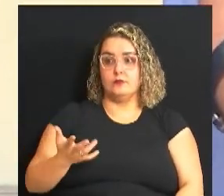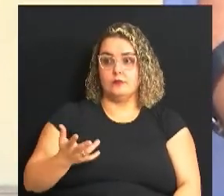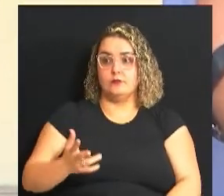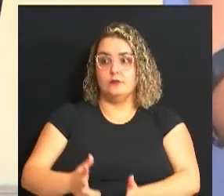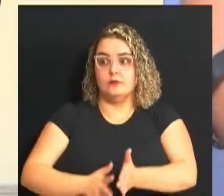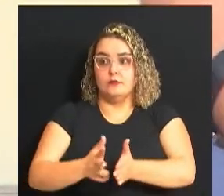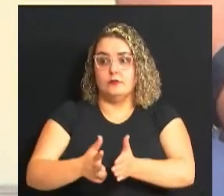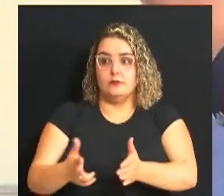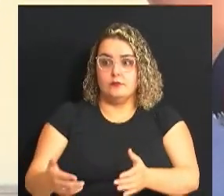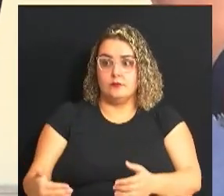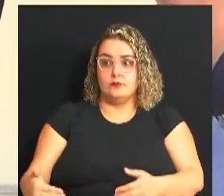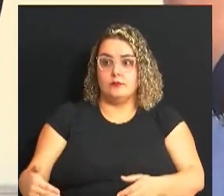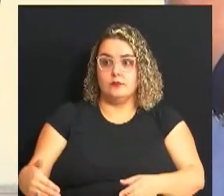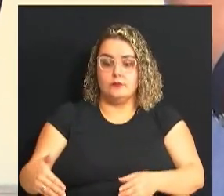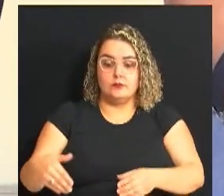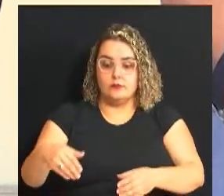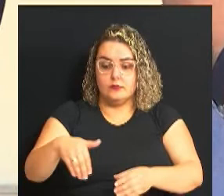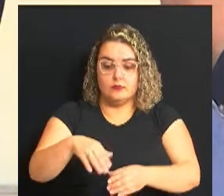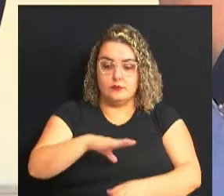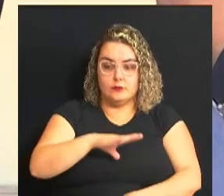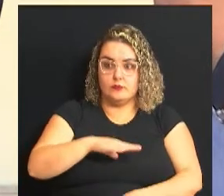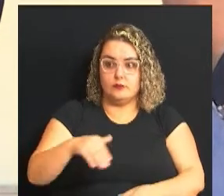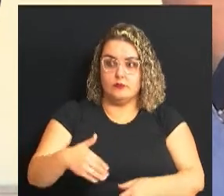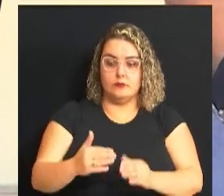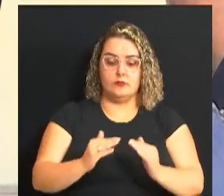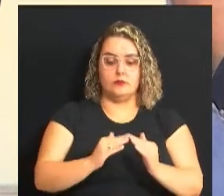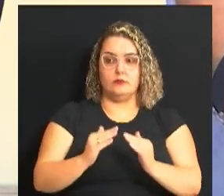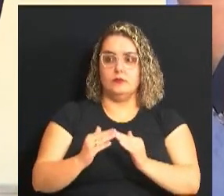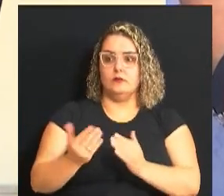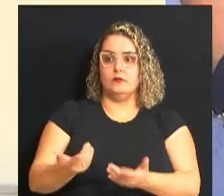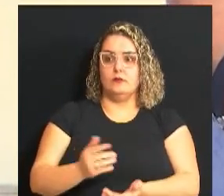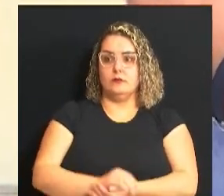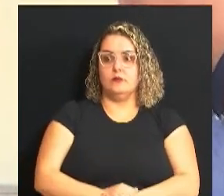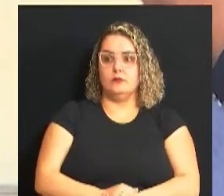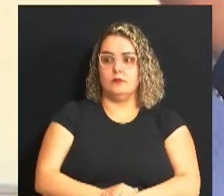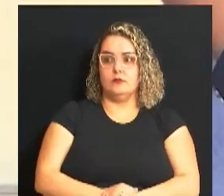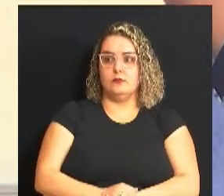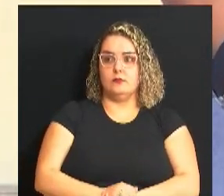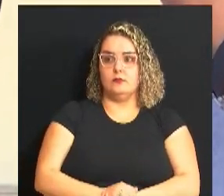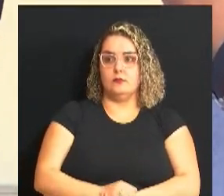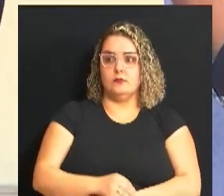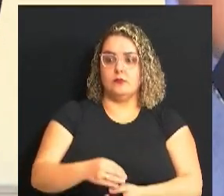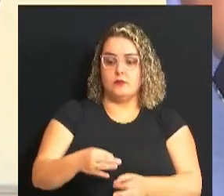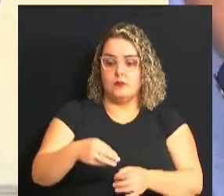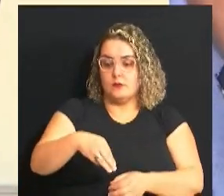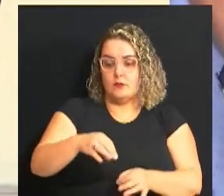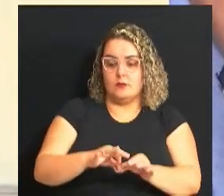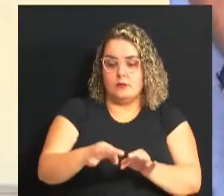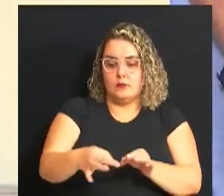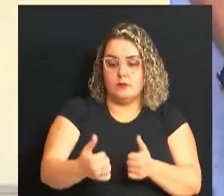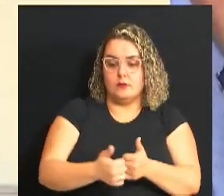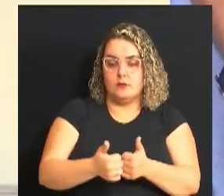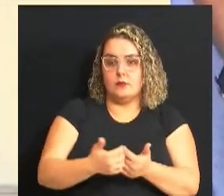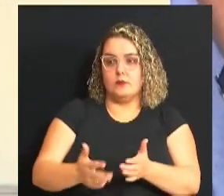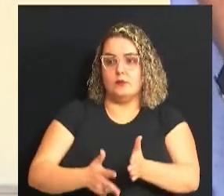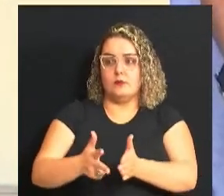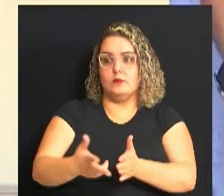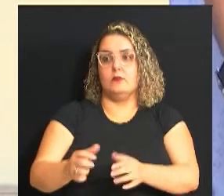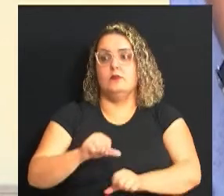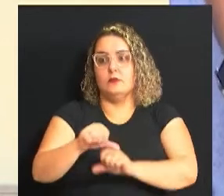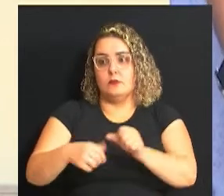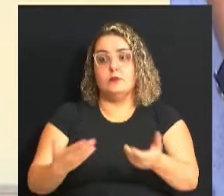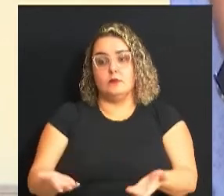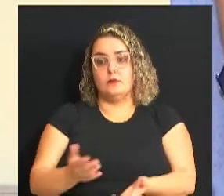da cidade, a família está morando ali a alguns metros. Tá? Então, hoje mudou muito isso. Tá? Então,